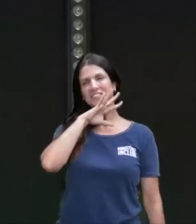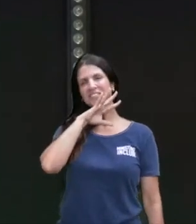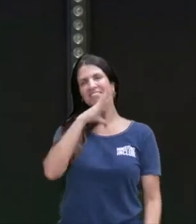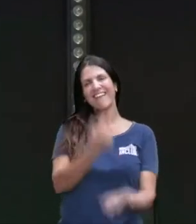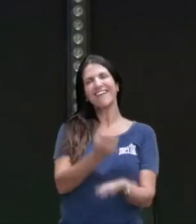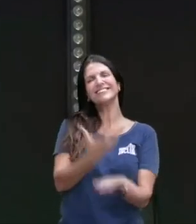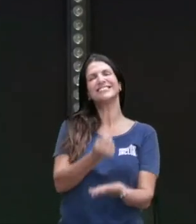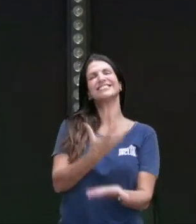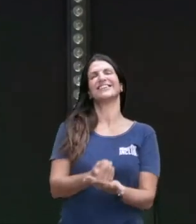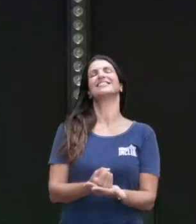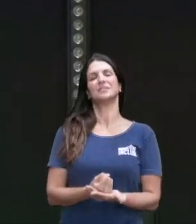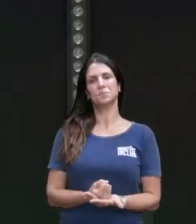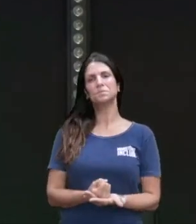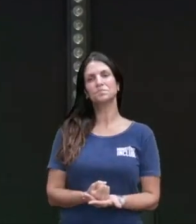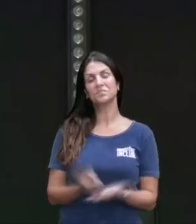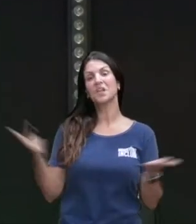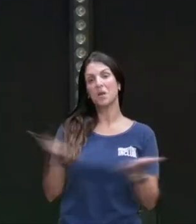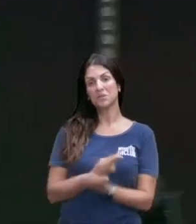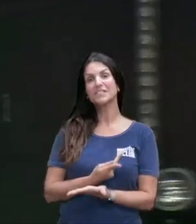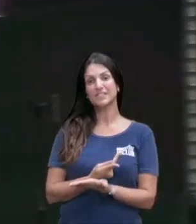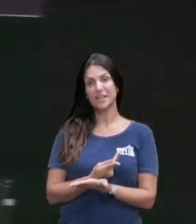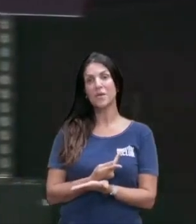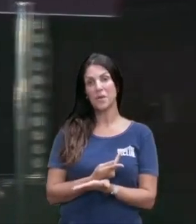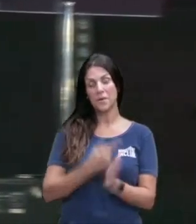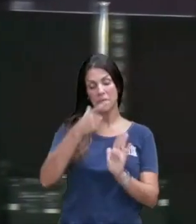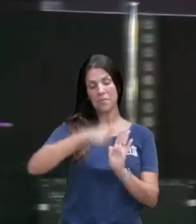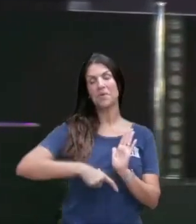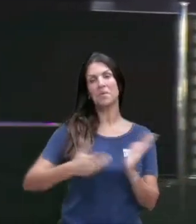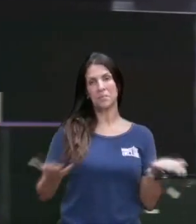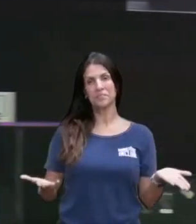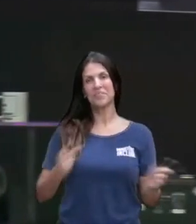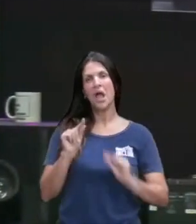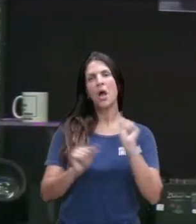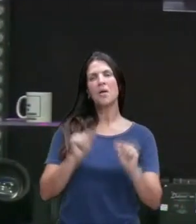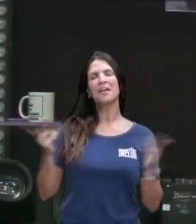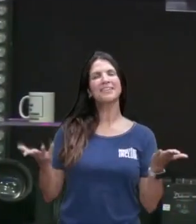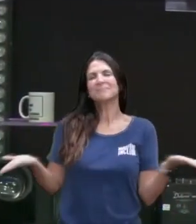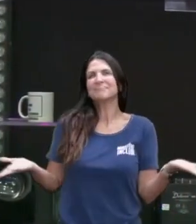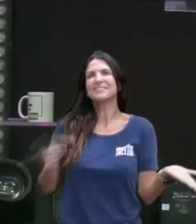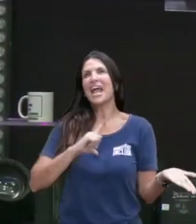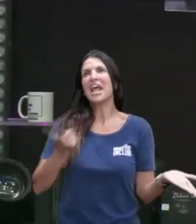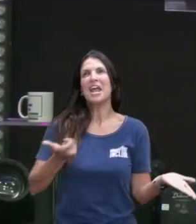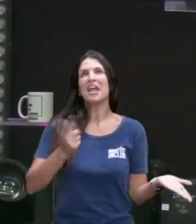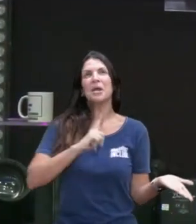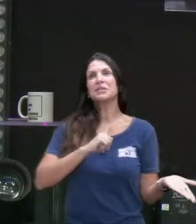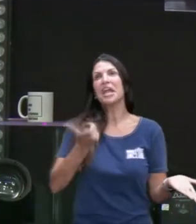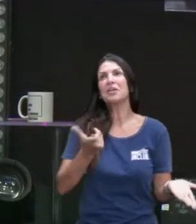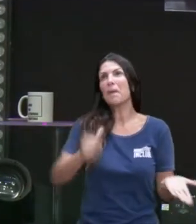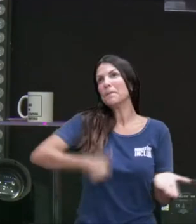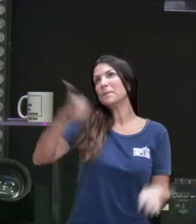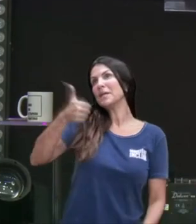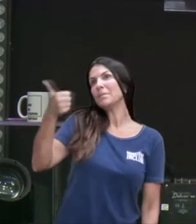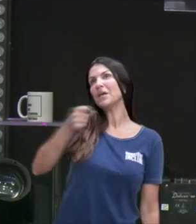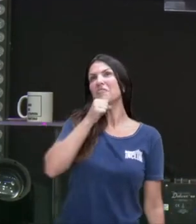E isso aconteceu aqui ele falou que que adianta é o tempo primogenitura com a fome que eu tô tô morrendo de